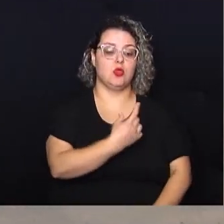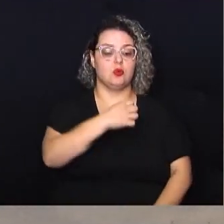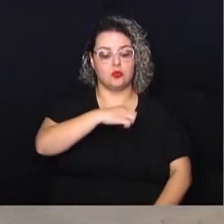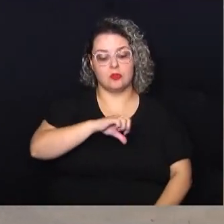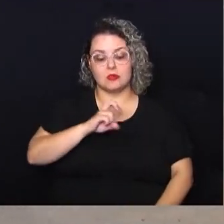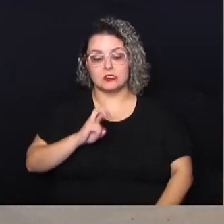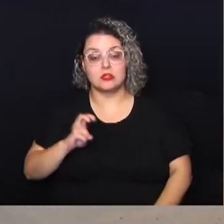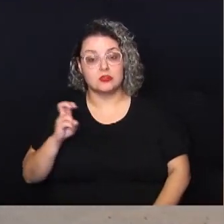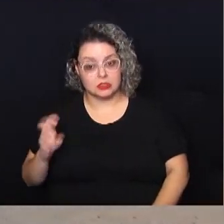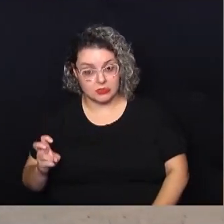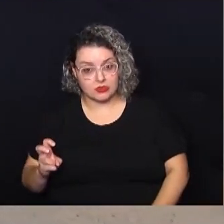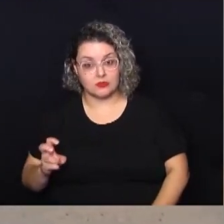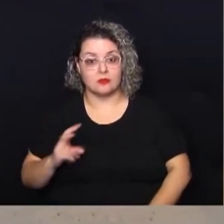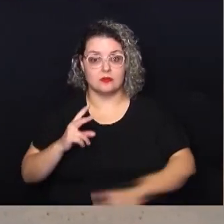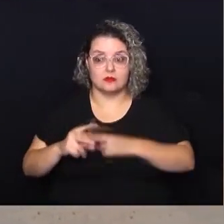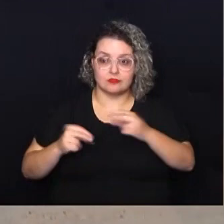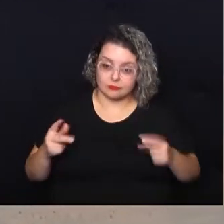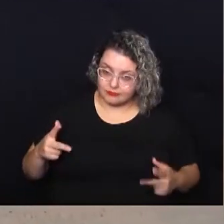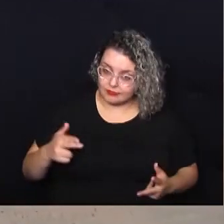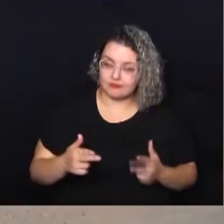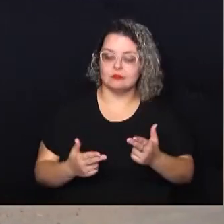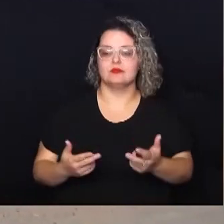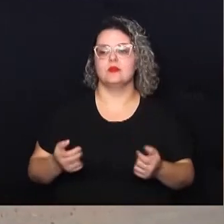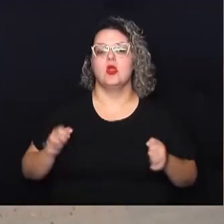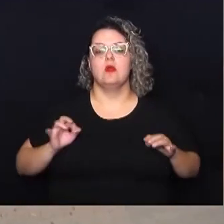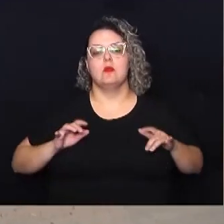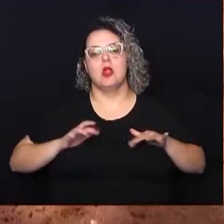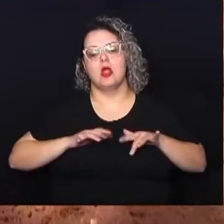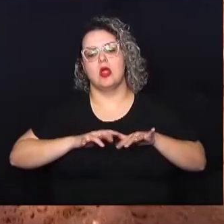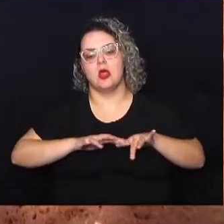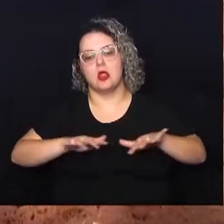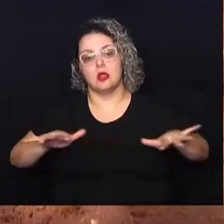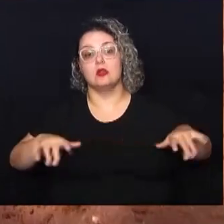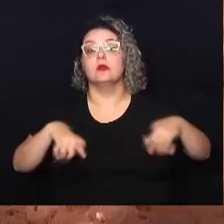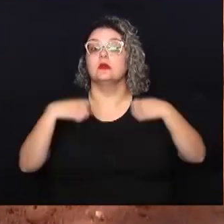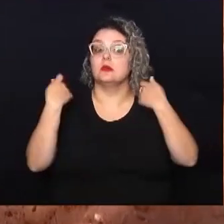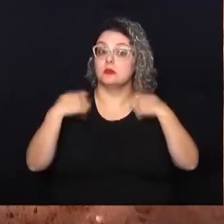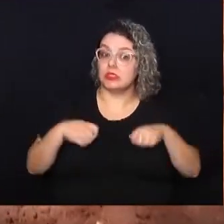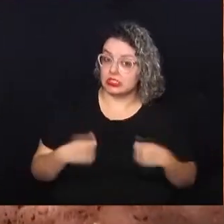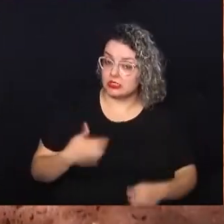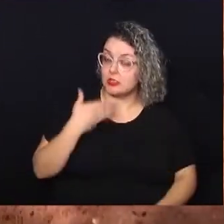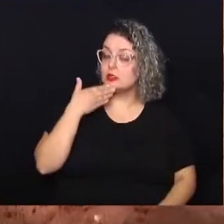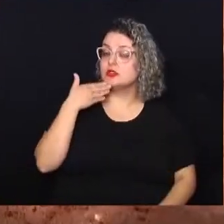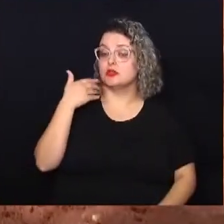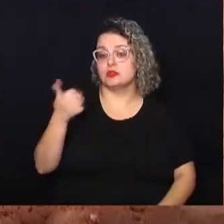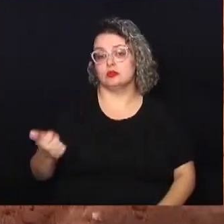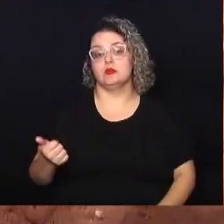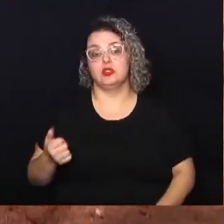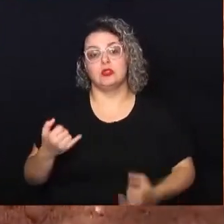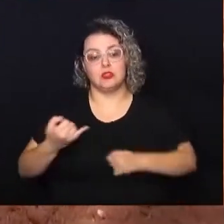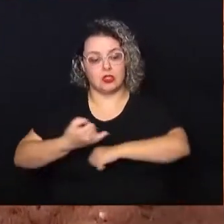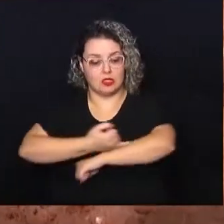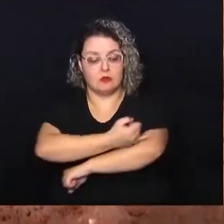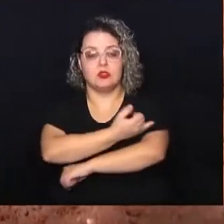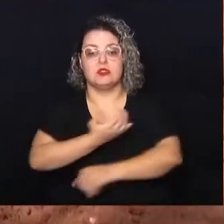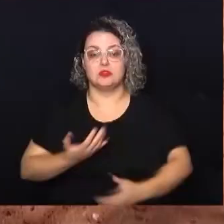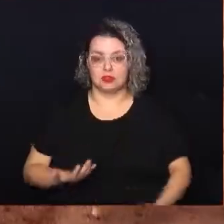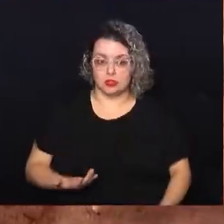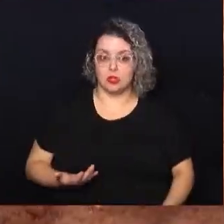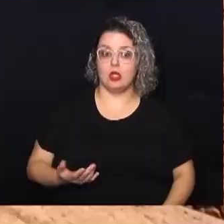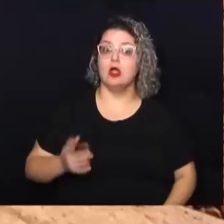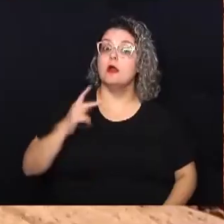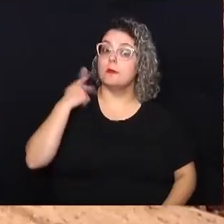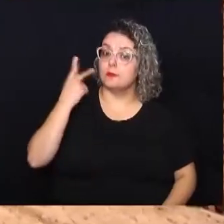1955, e foi tomando cada vez mais espaço e necessitando de melhorias na infraestrutura. O